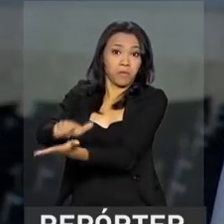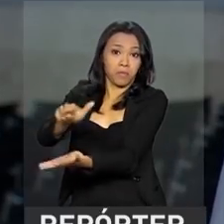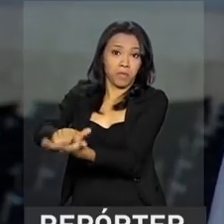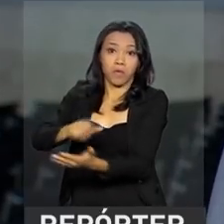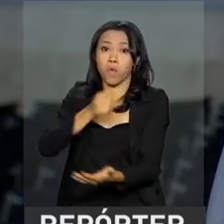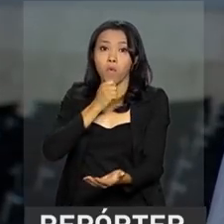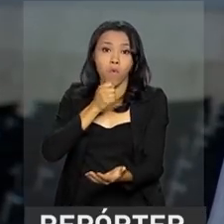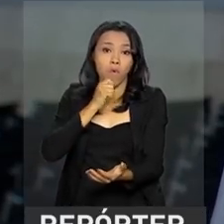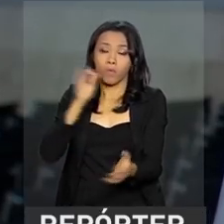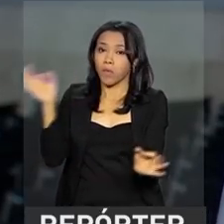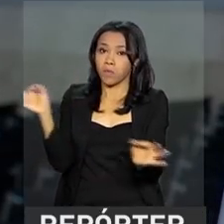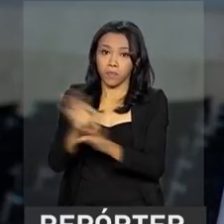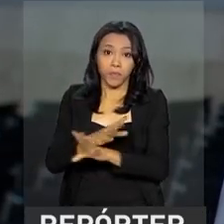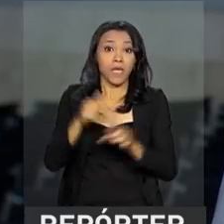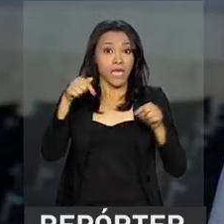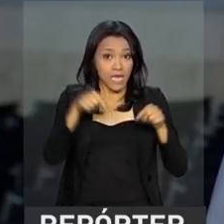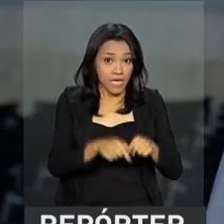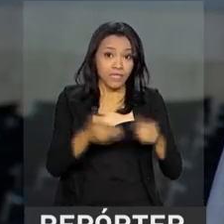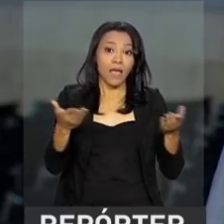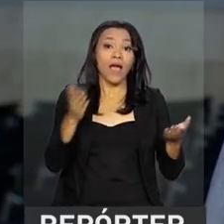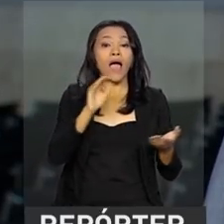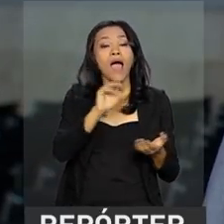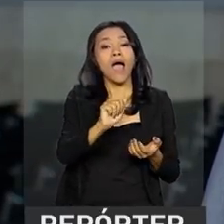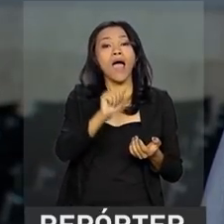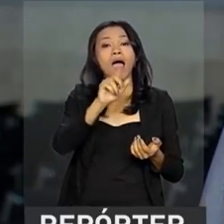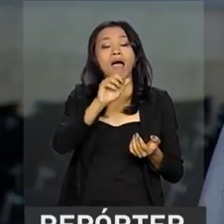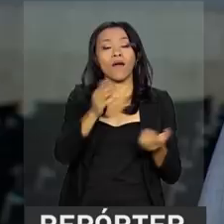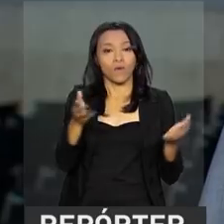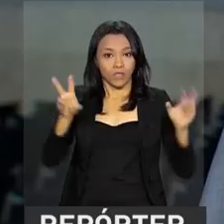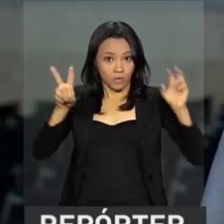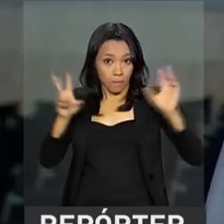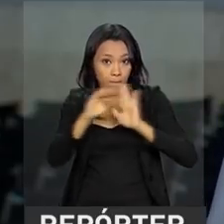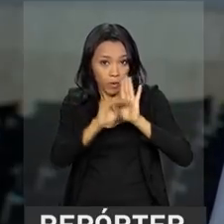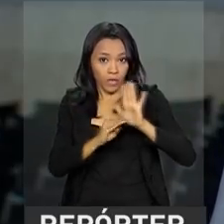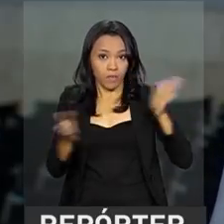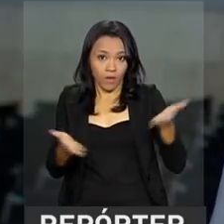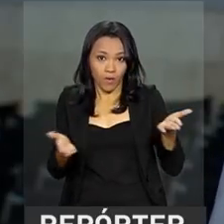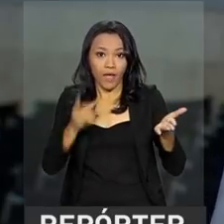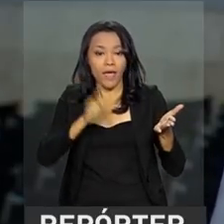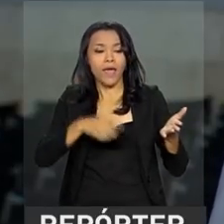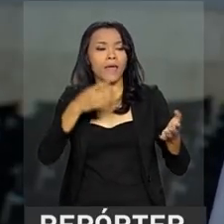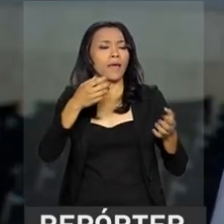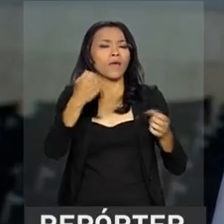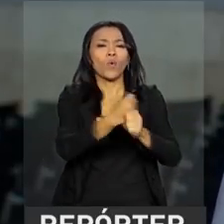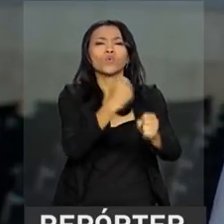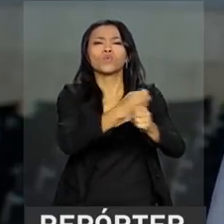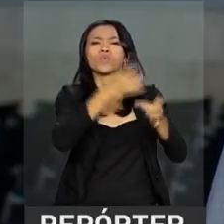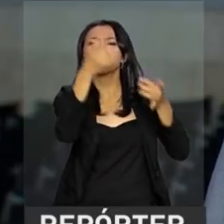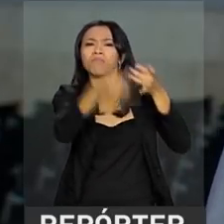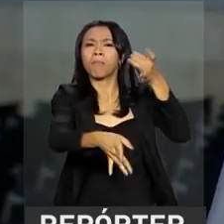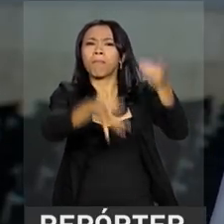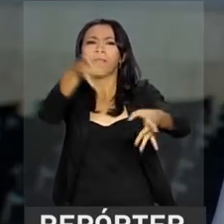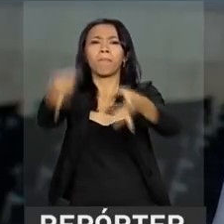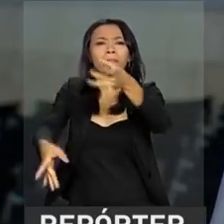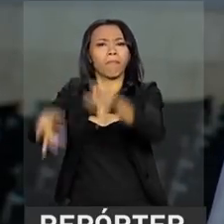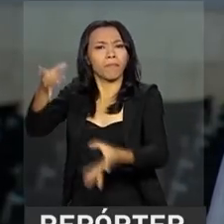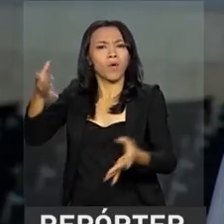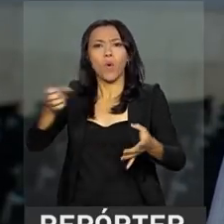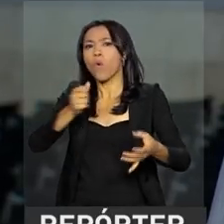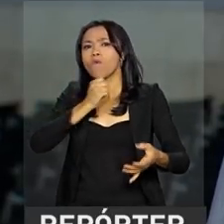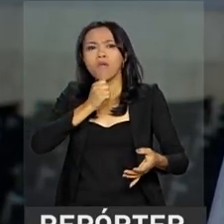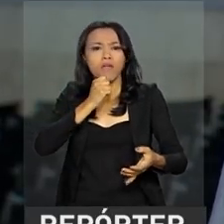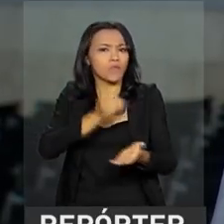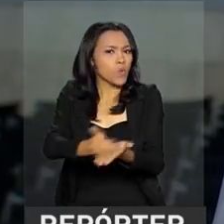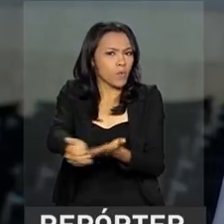concluídas o agora é avançar é focalizado na conclusão de obras paradas ou que nem começaram para elas